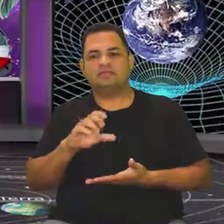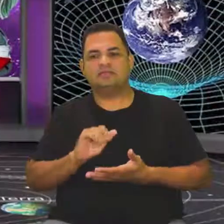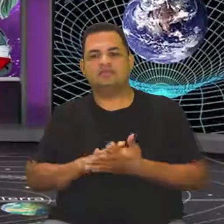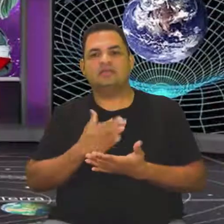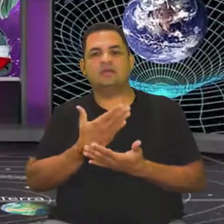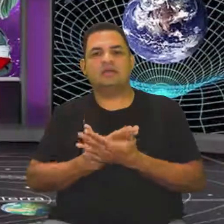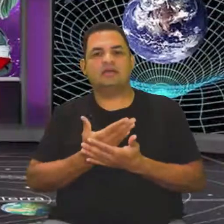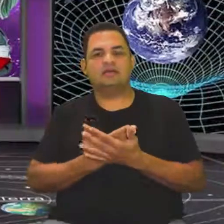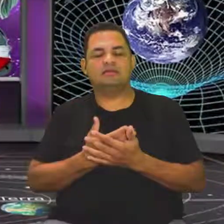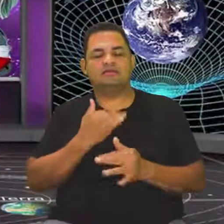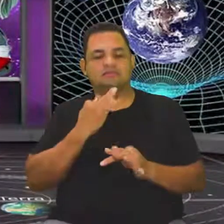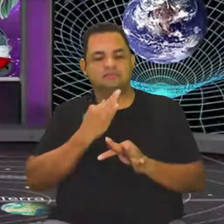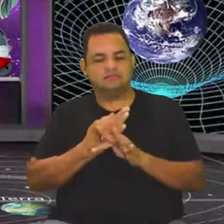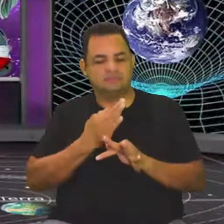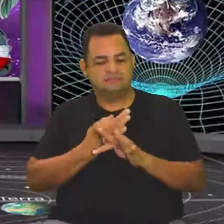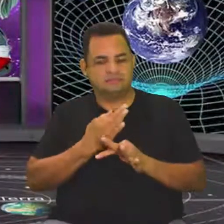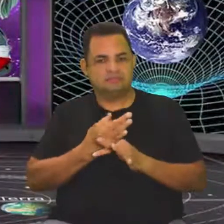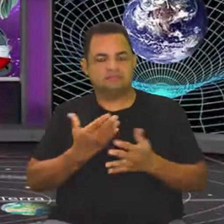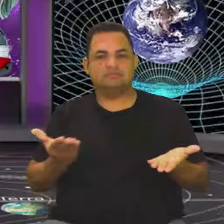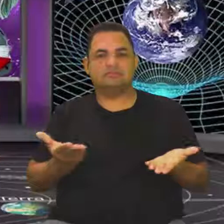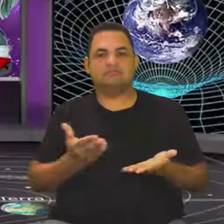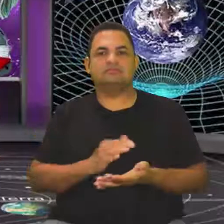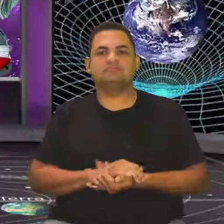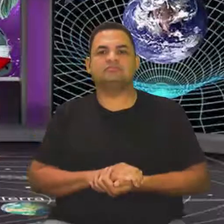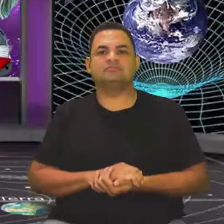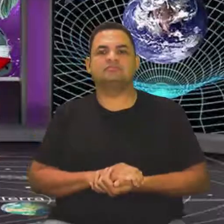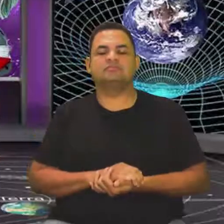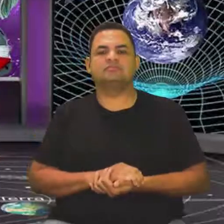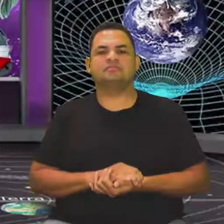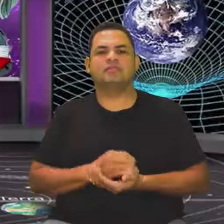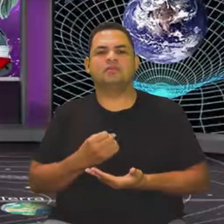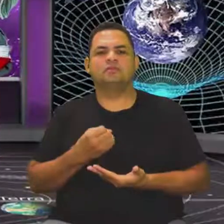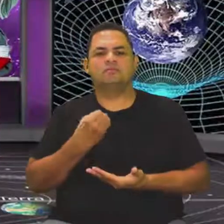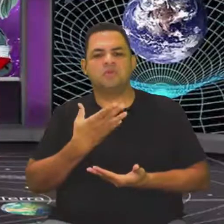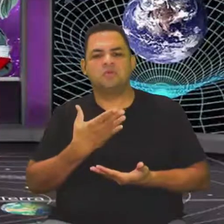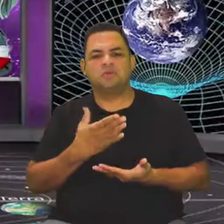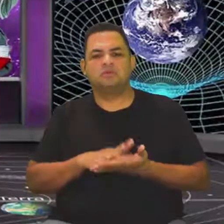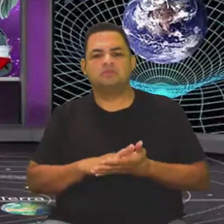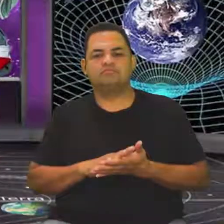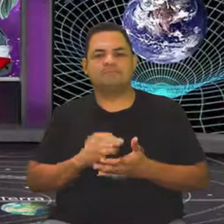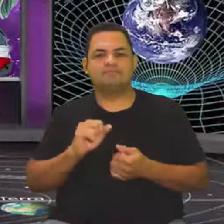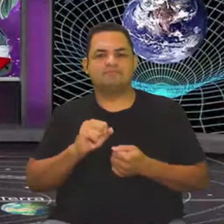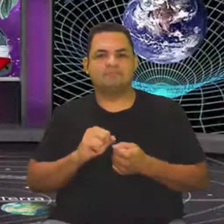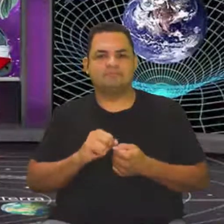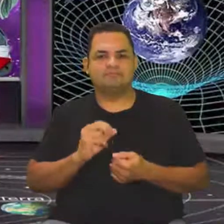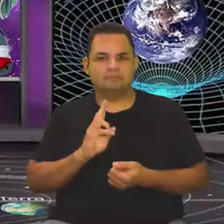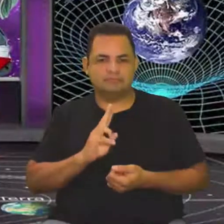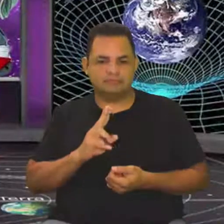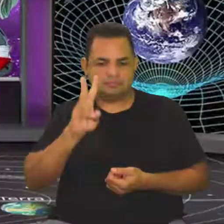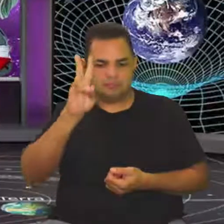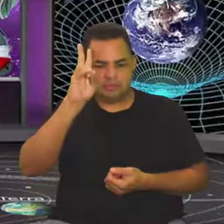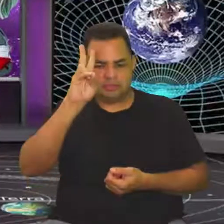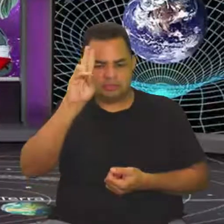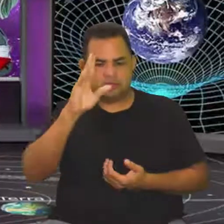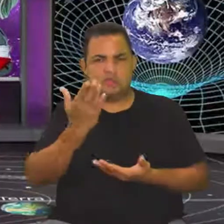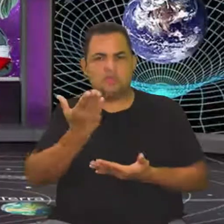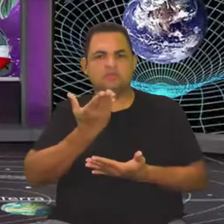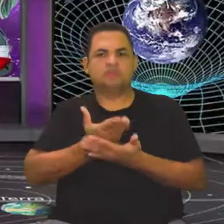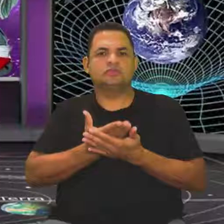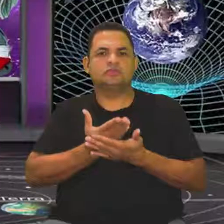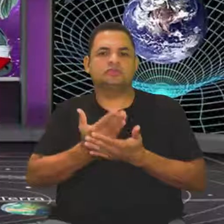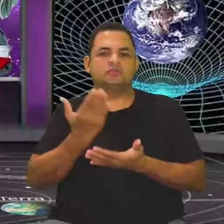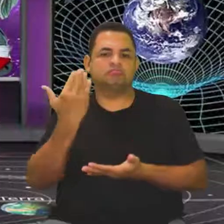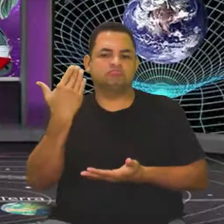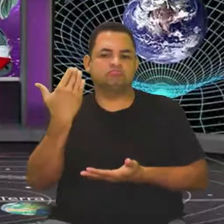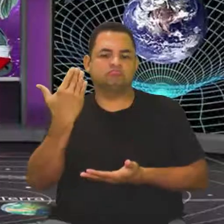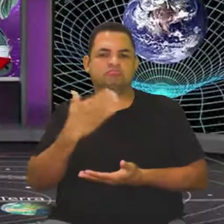de Física, exatamente. Bom, pessoal, como eu gosto de fazer sempre, de relembrar o que nós falamos na aula